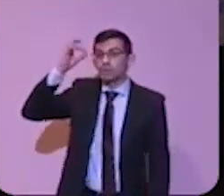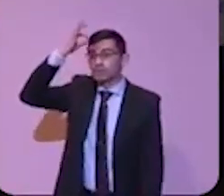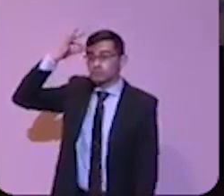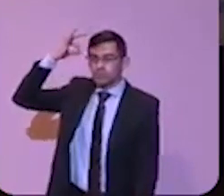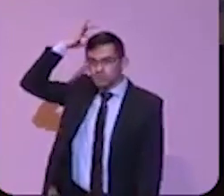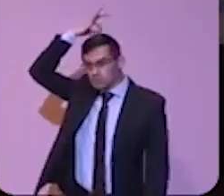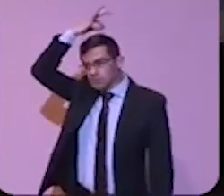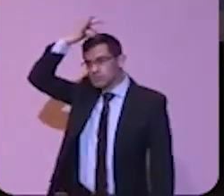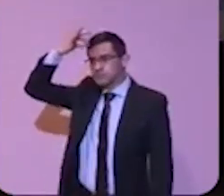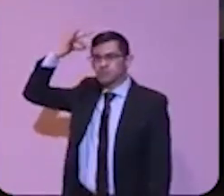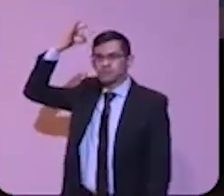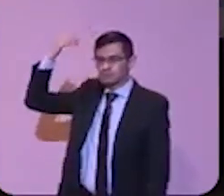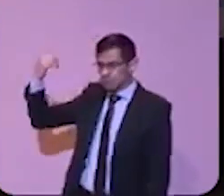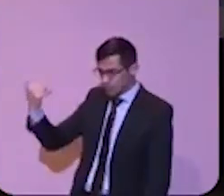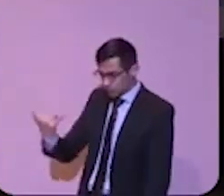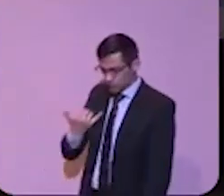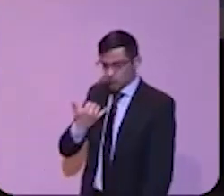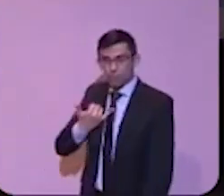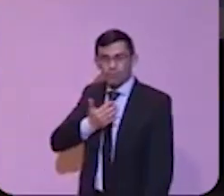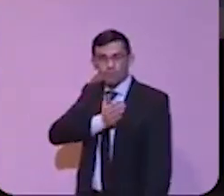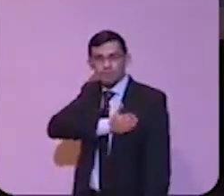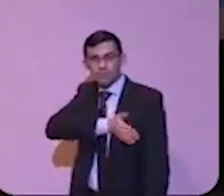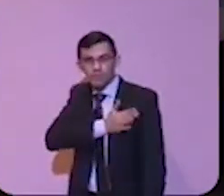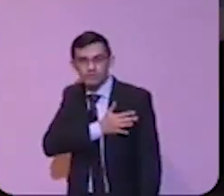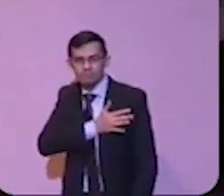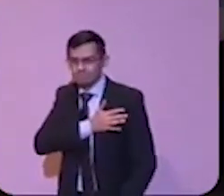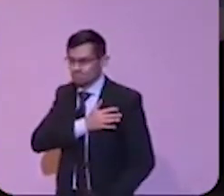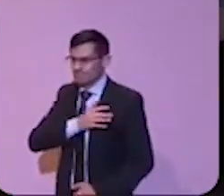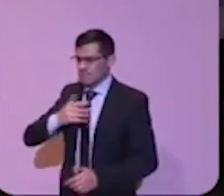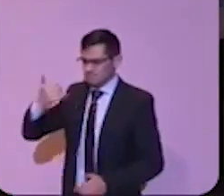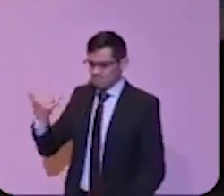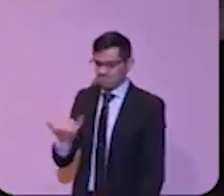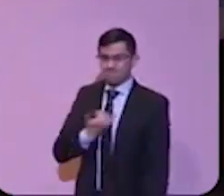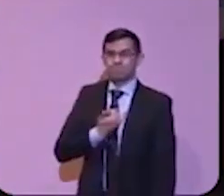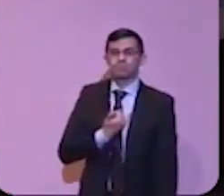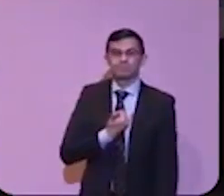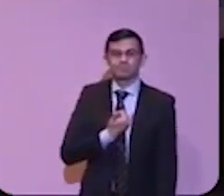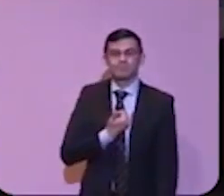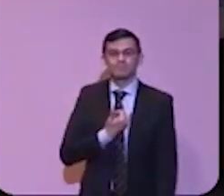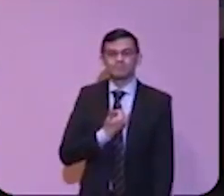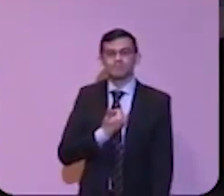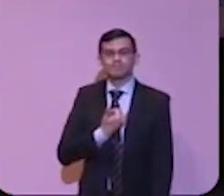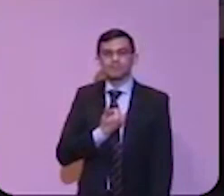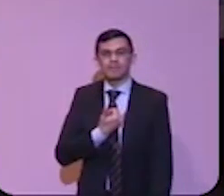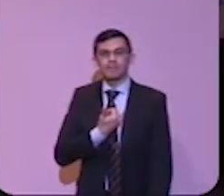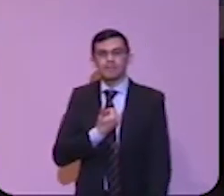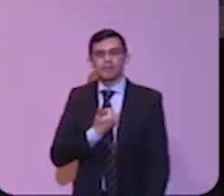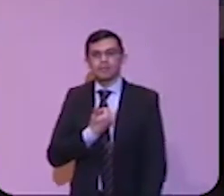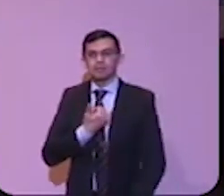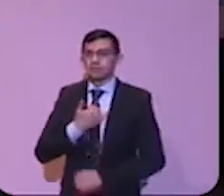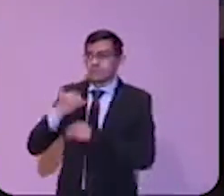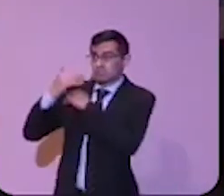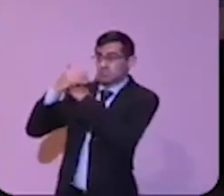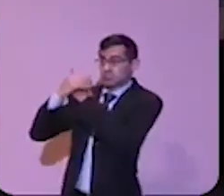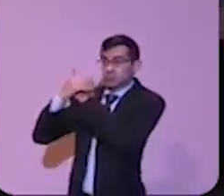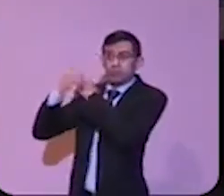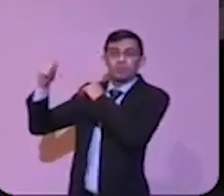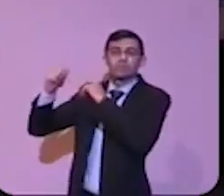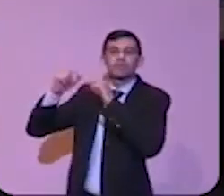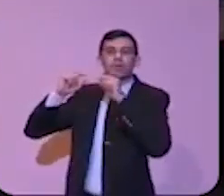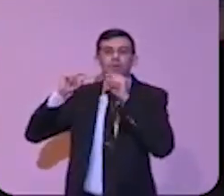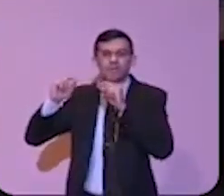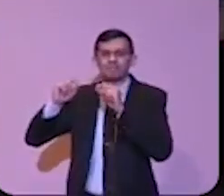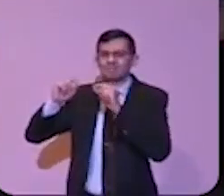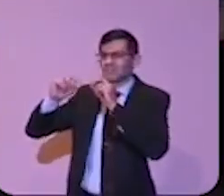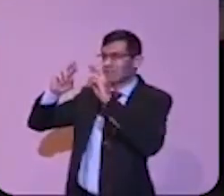de Deus falou diretamente comigo, me chamando